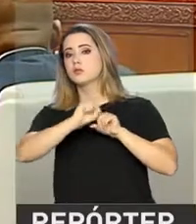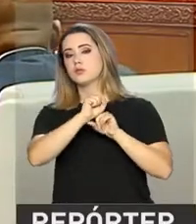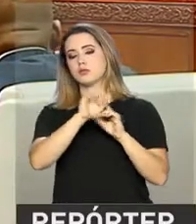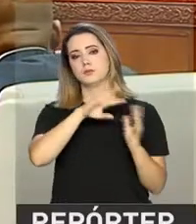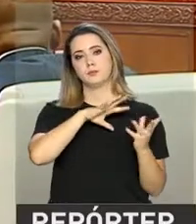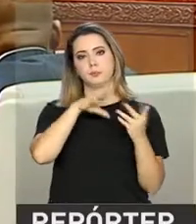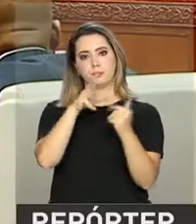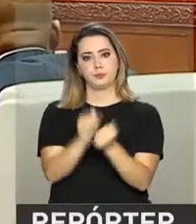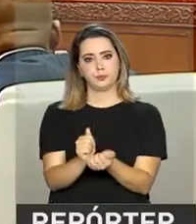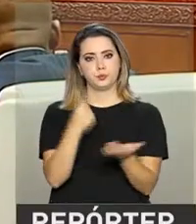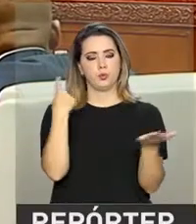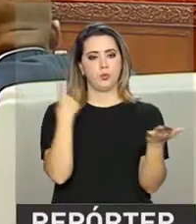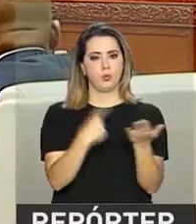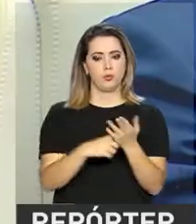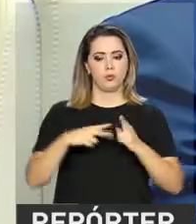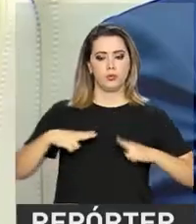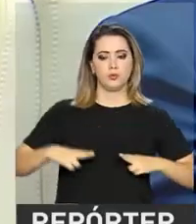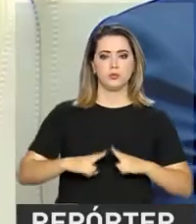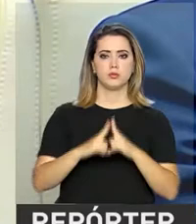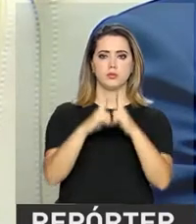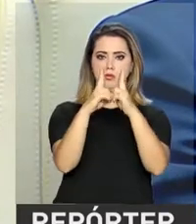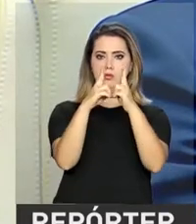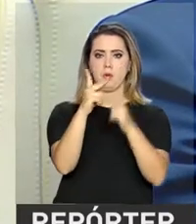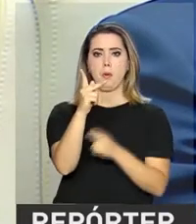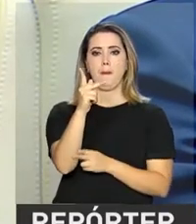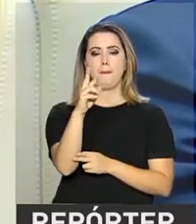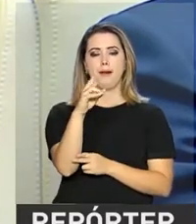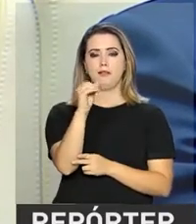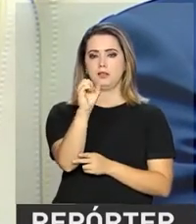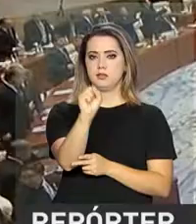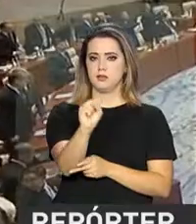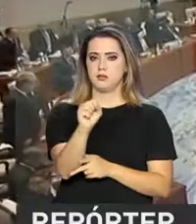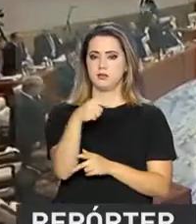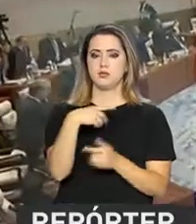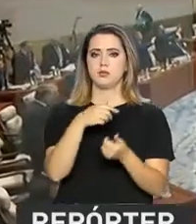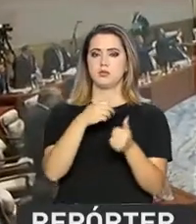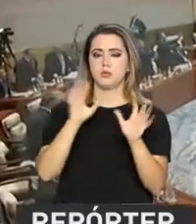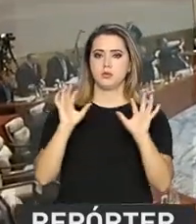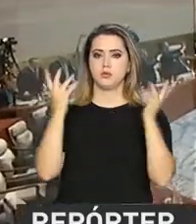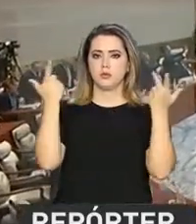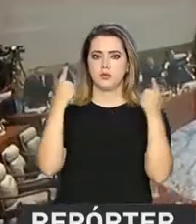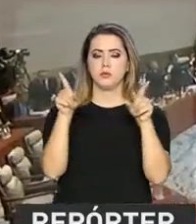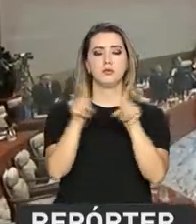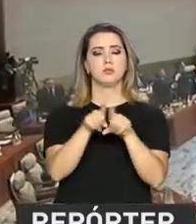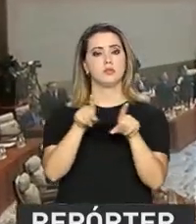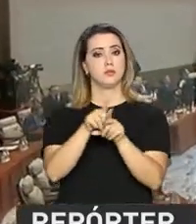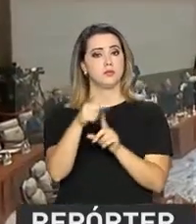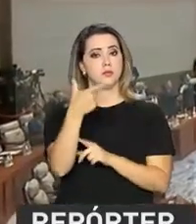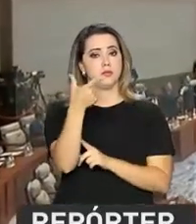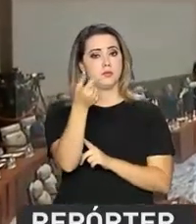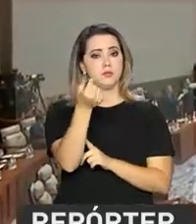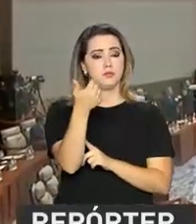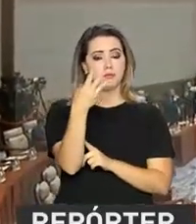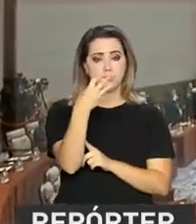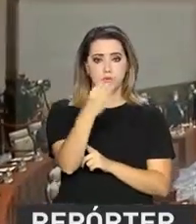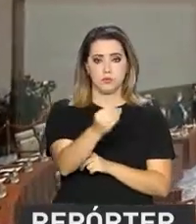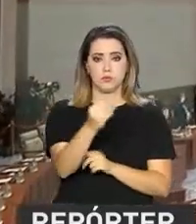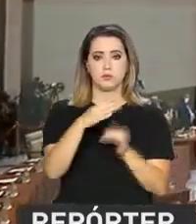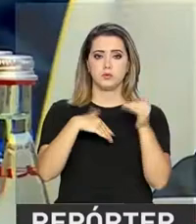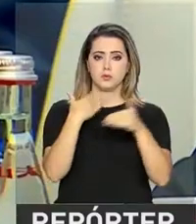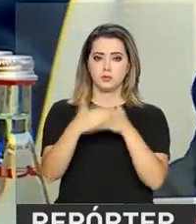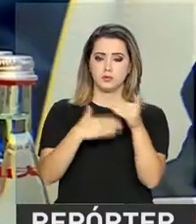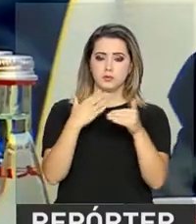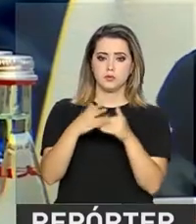o Acordo de Paris sobre mudança do clima e a Agenda 2030 para o Desenvolvimento Sustentável das Nações